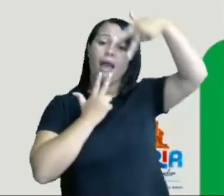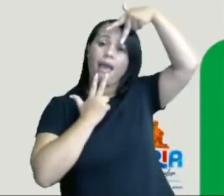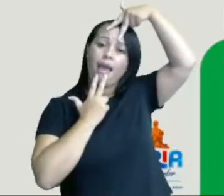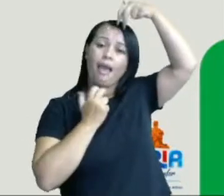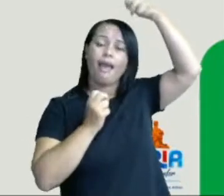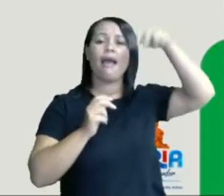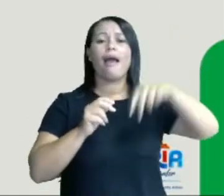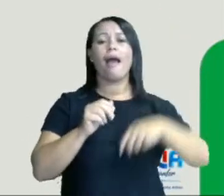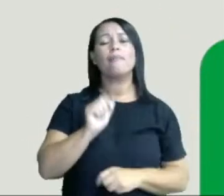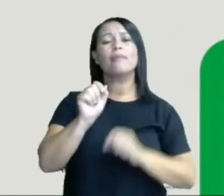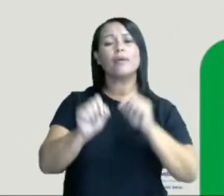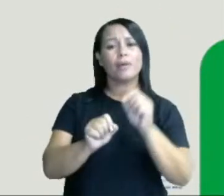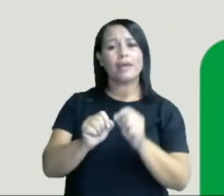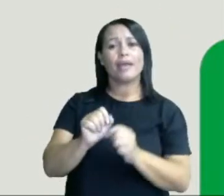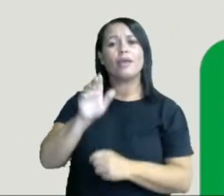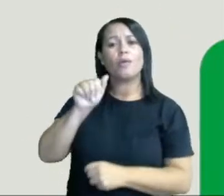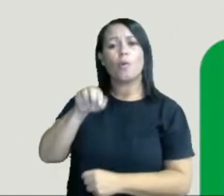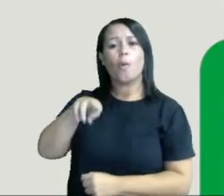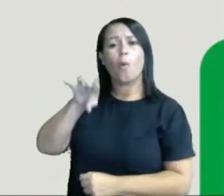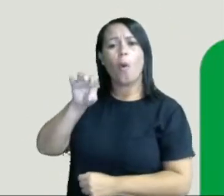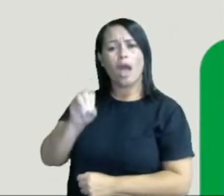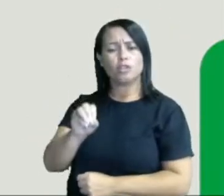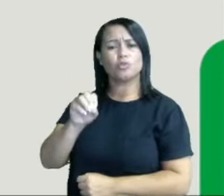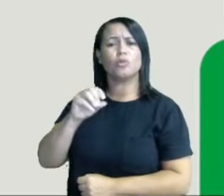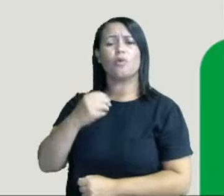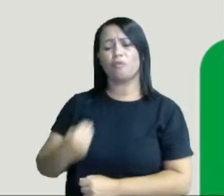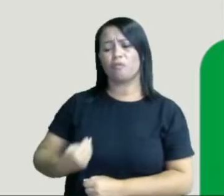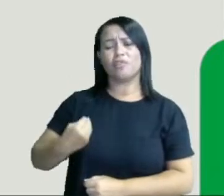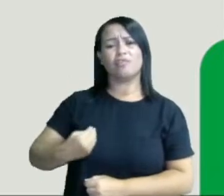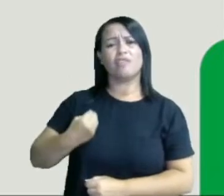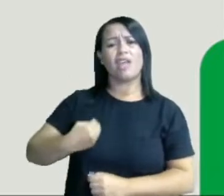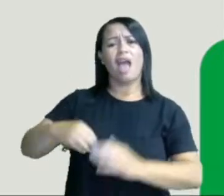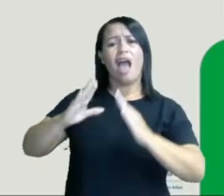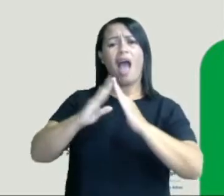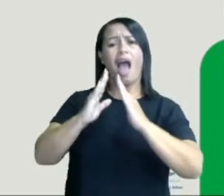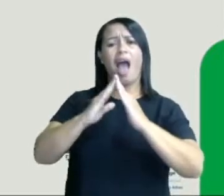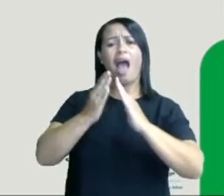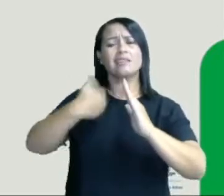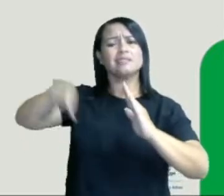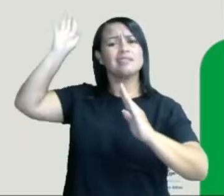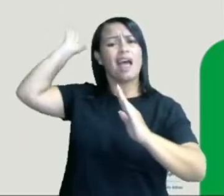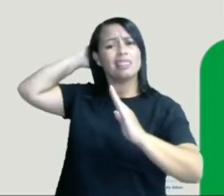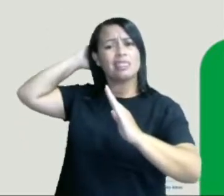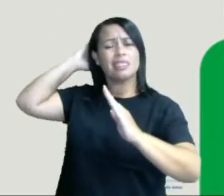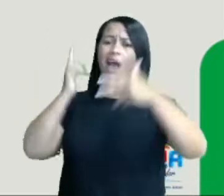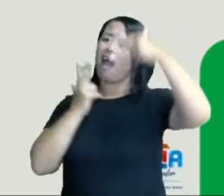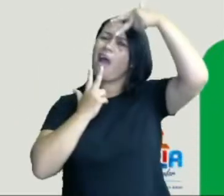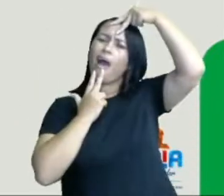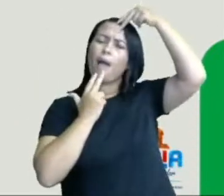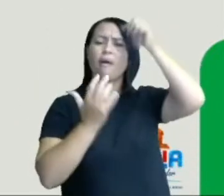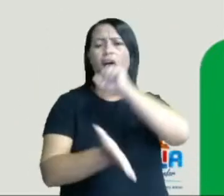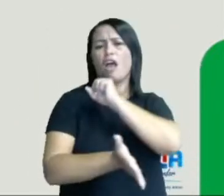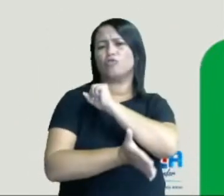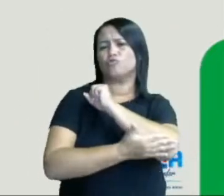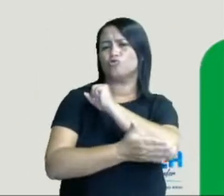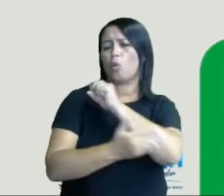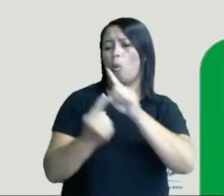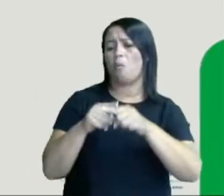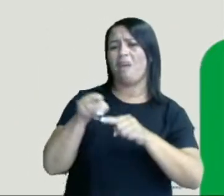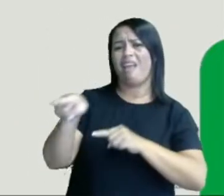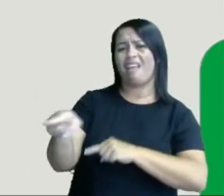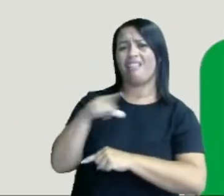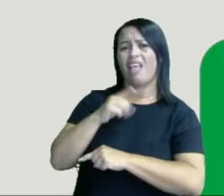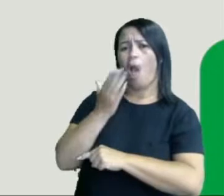asno. A cabra e o asno viviam no mesmo quintal. A cabra ficou com ciúme porque o asno recebia